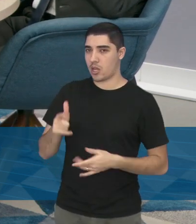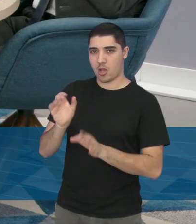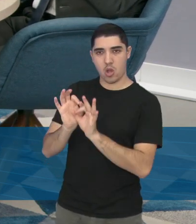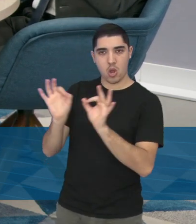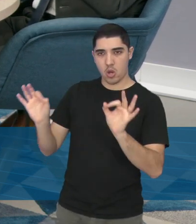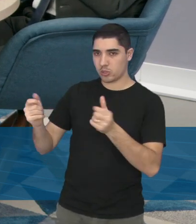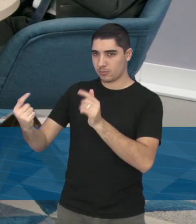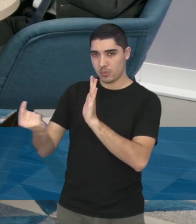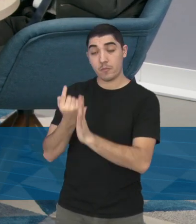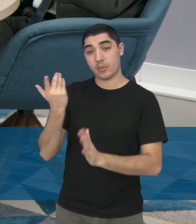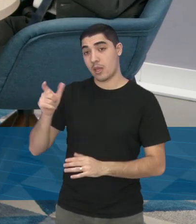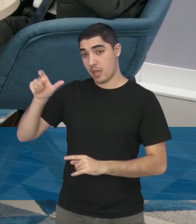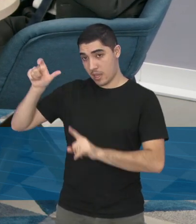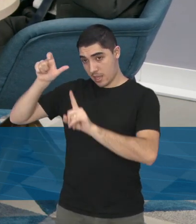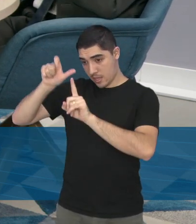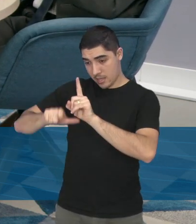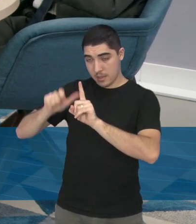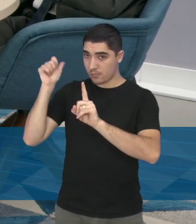Na verdade,